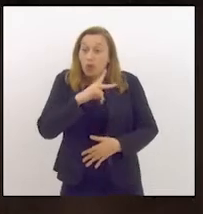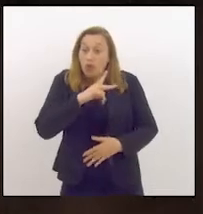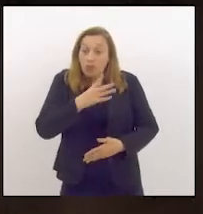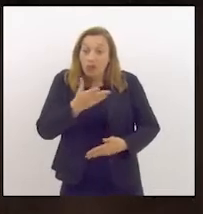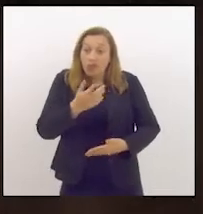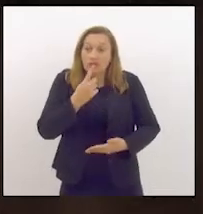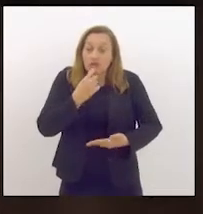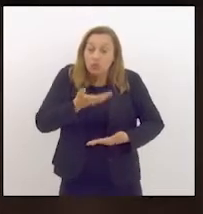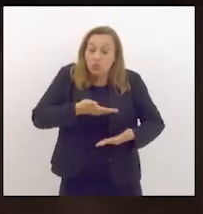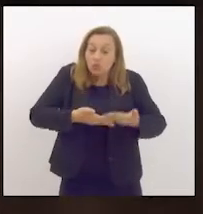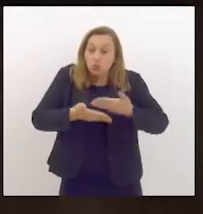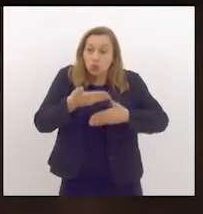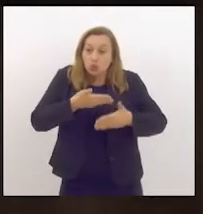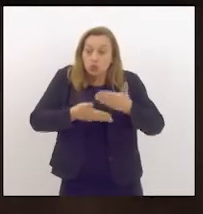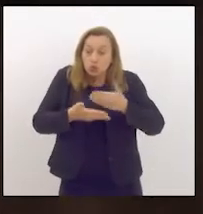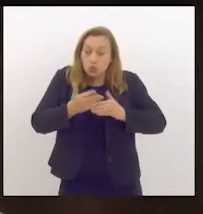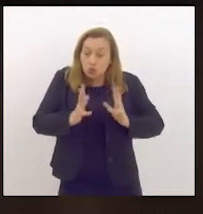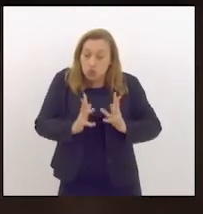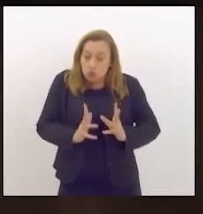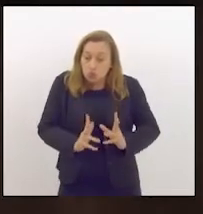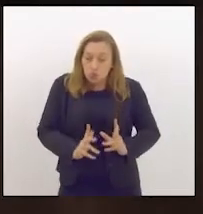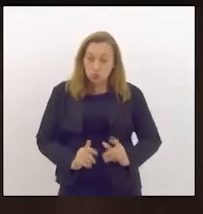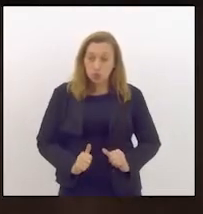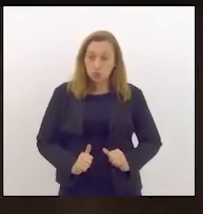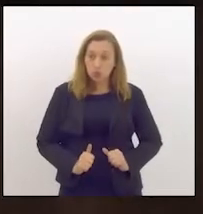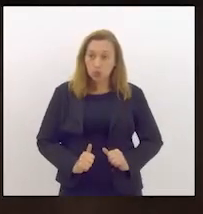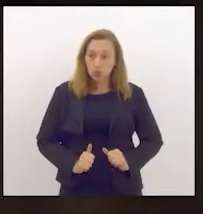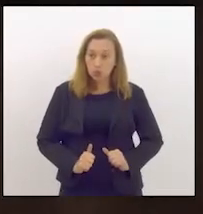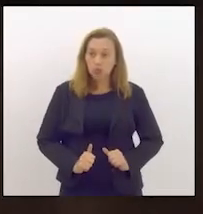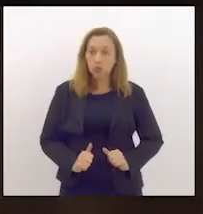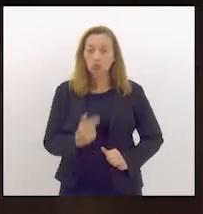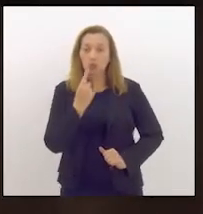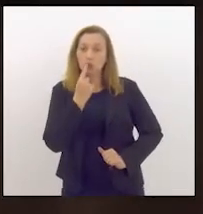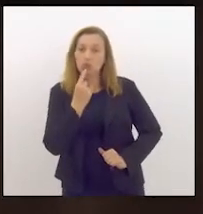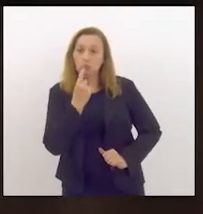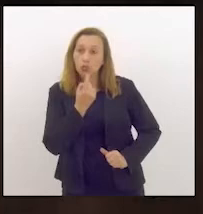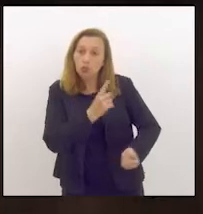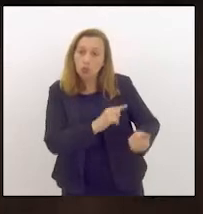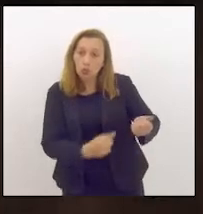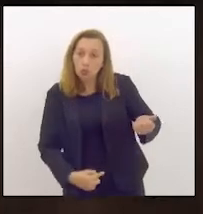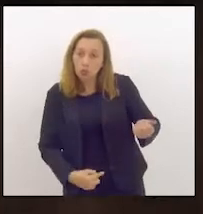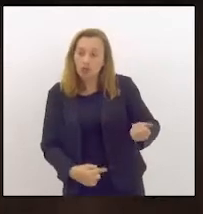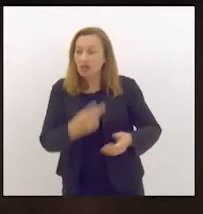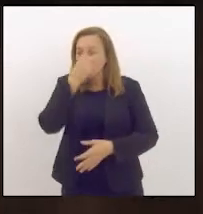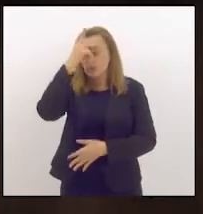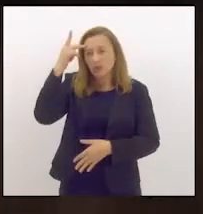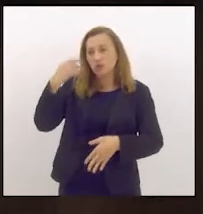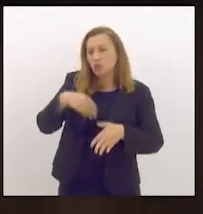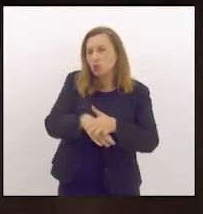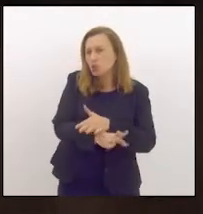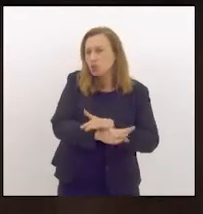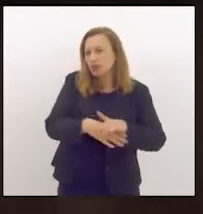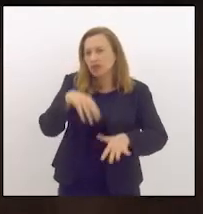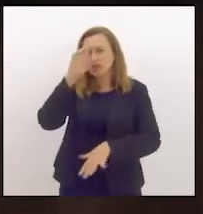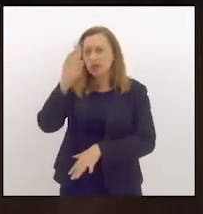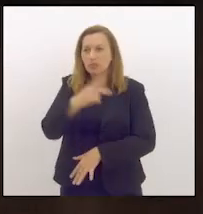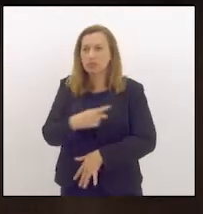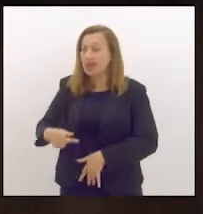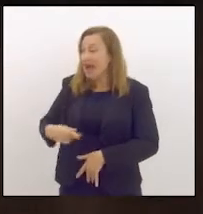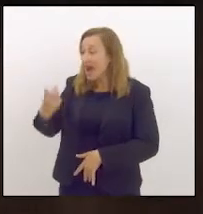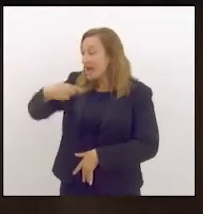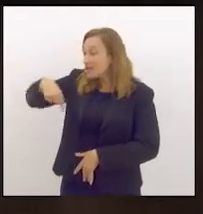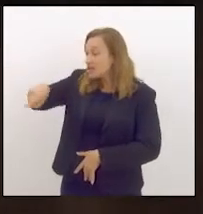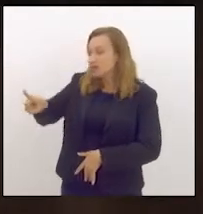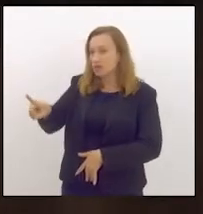faz a sua limpeza do seu rim do seu sangue as pessoas estão acostumadas Presidente